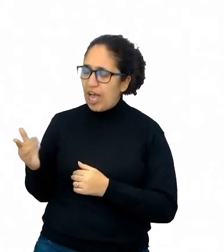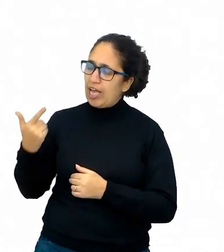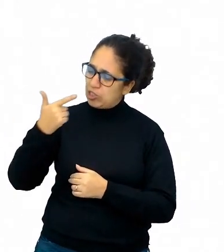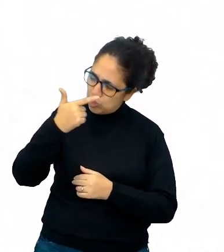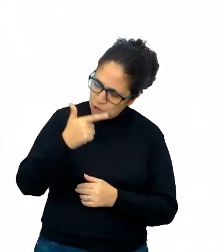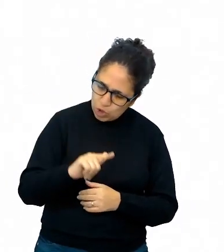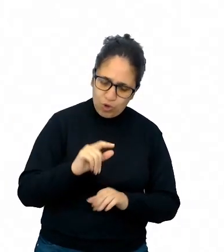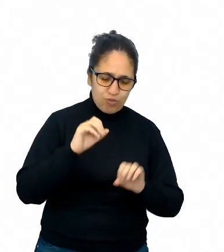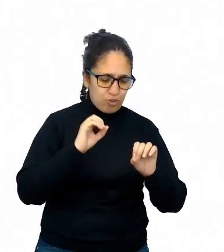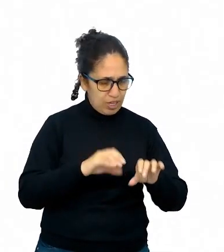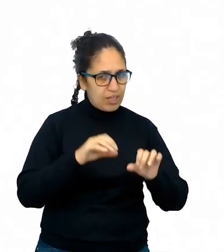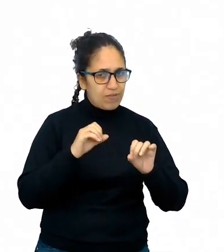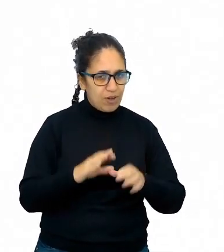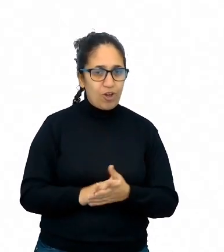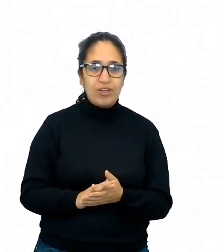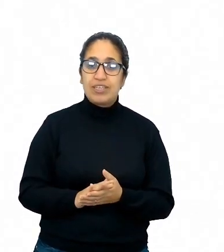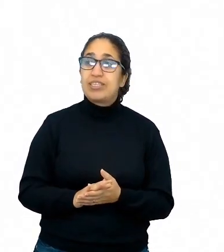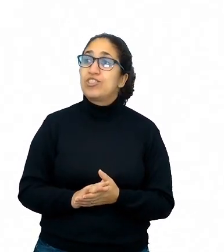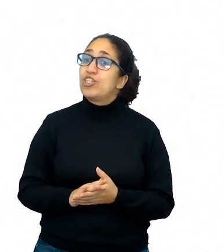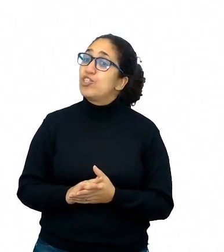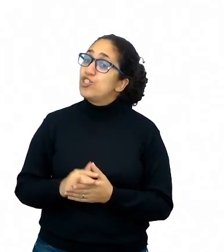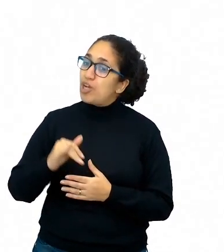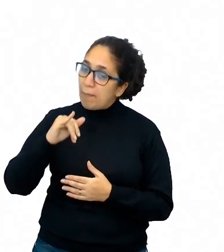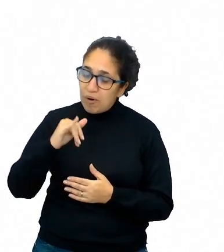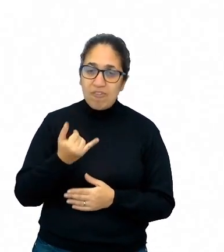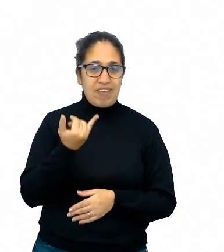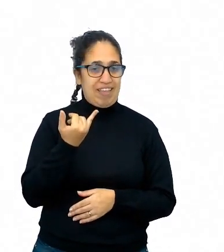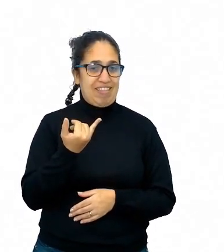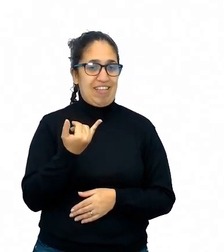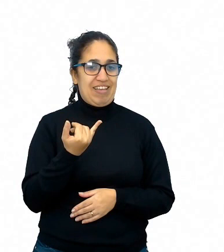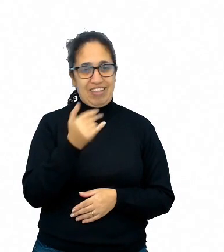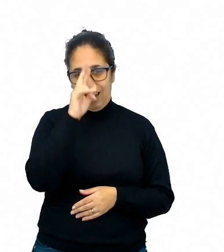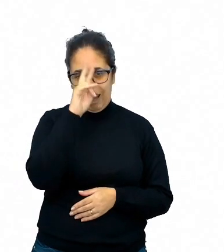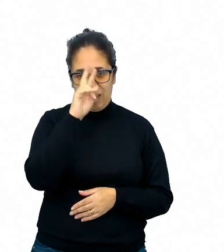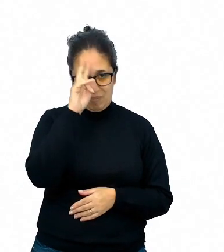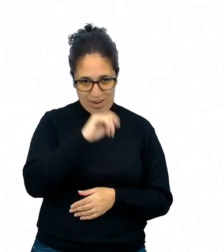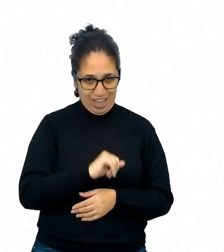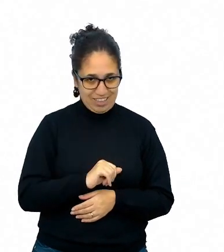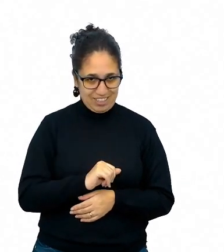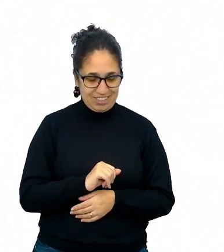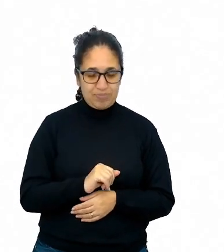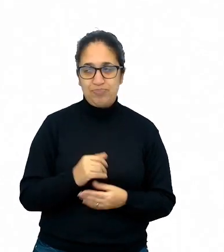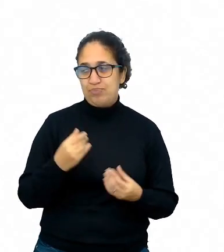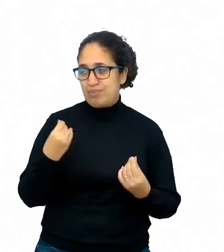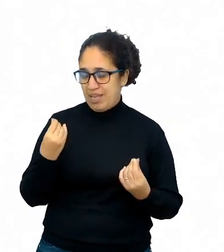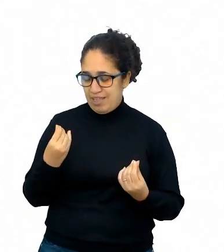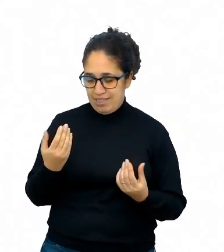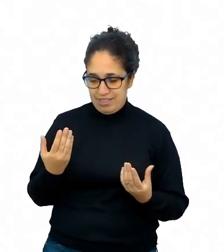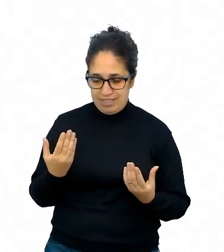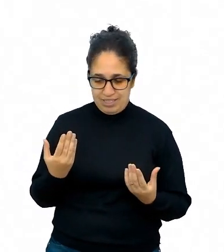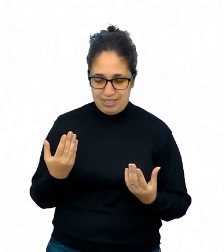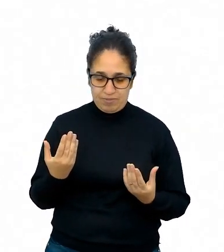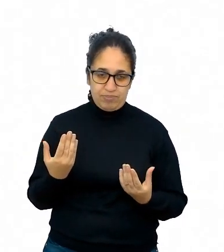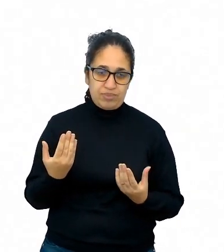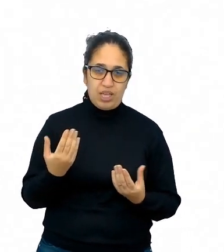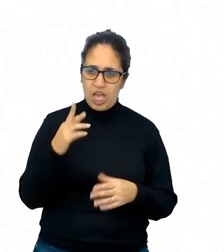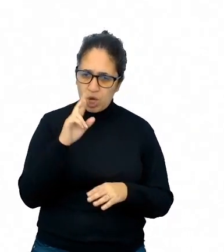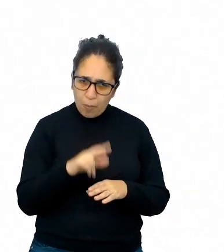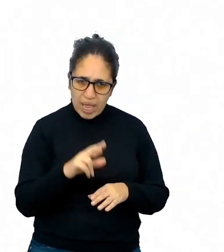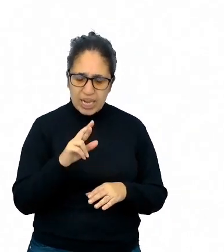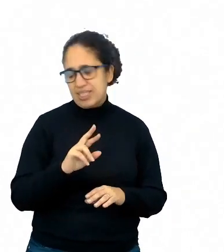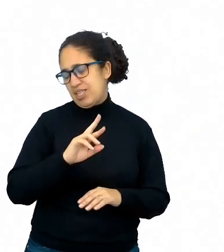essa chance, a gente faz essa retomada, mas não é aquela coisa de